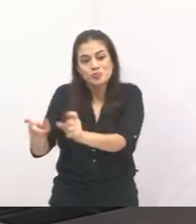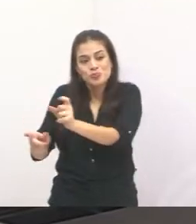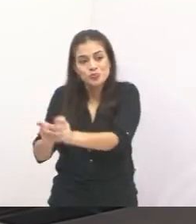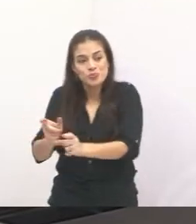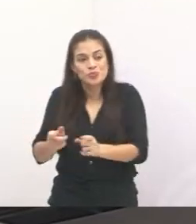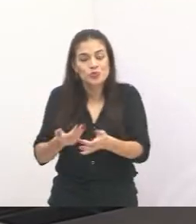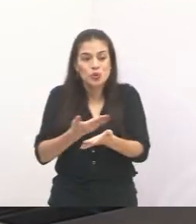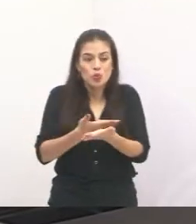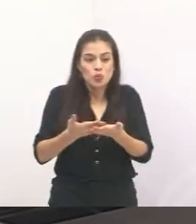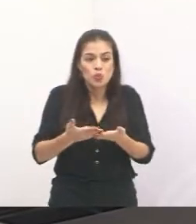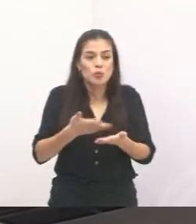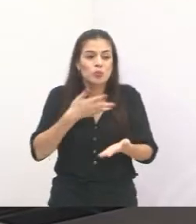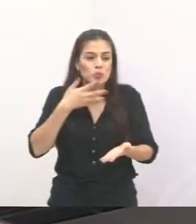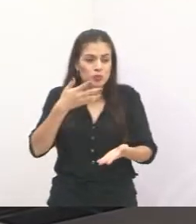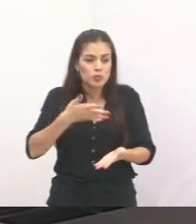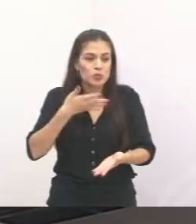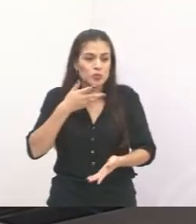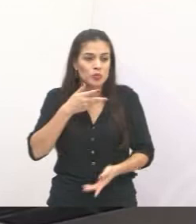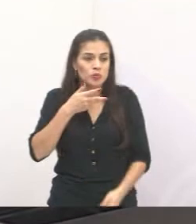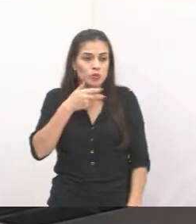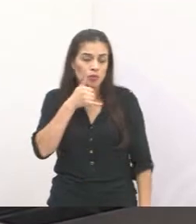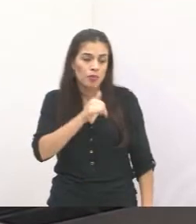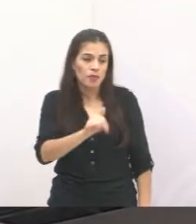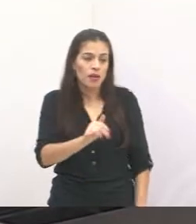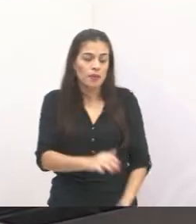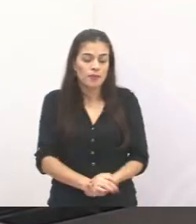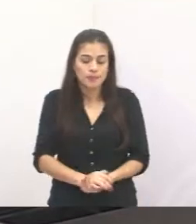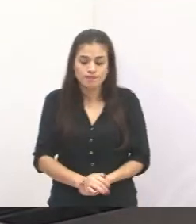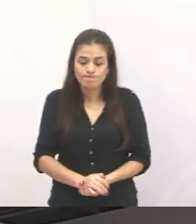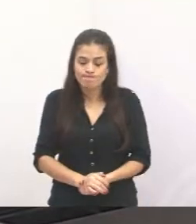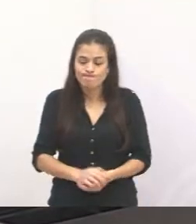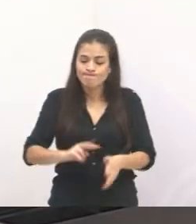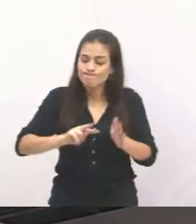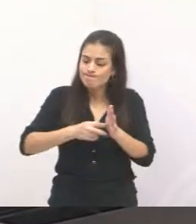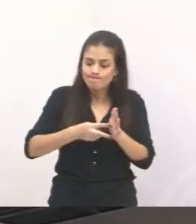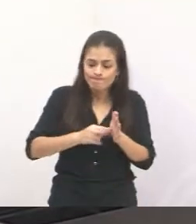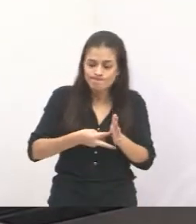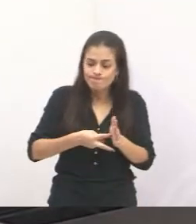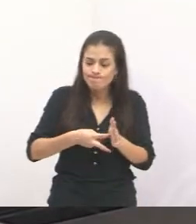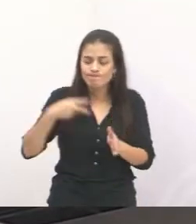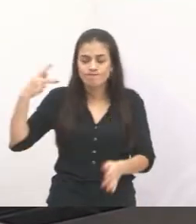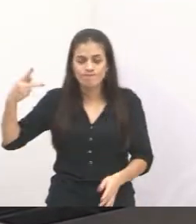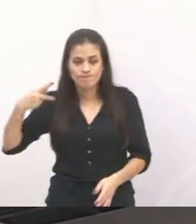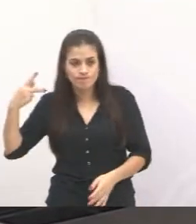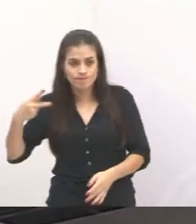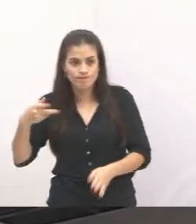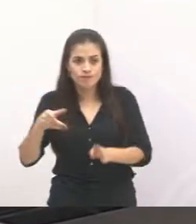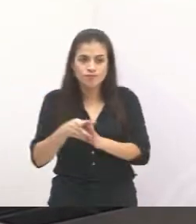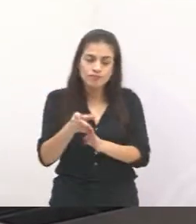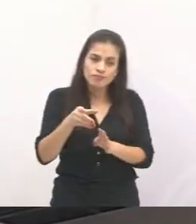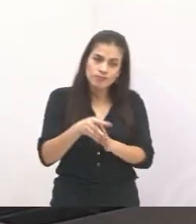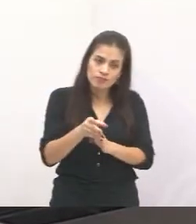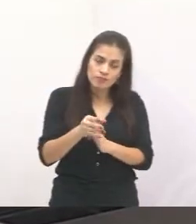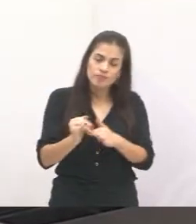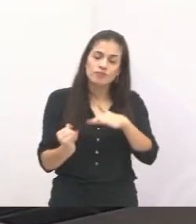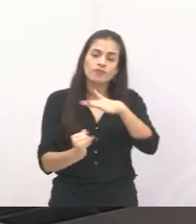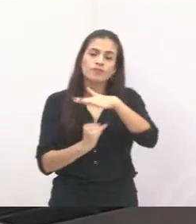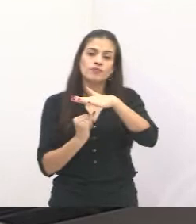da minha fala, sindicato, vereadores, conselho do IPMJ. Então,